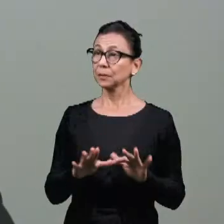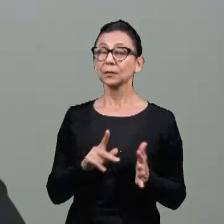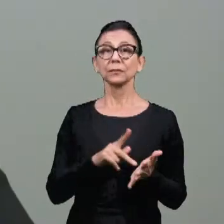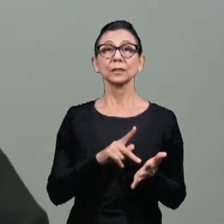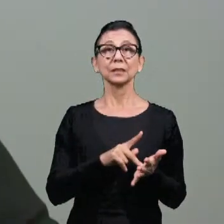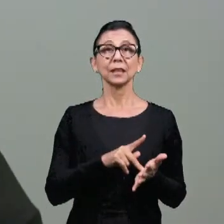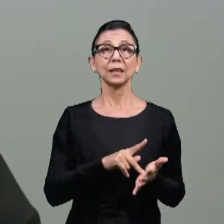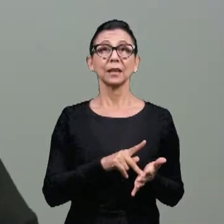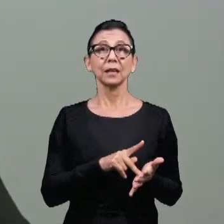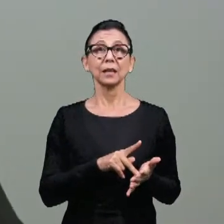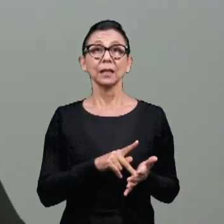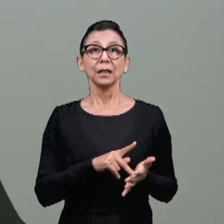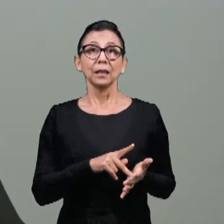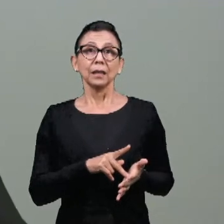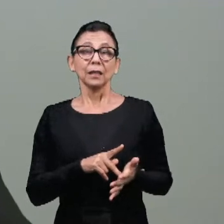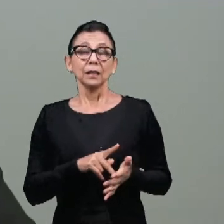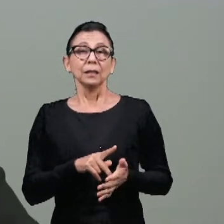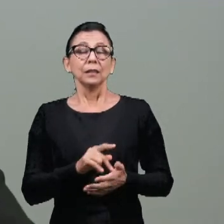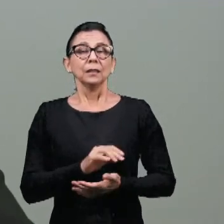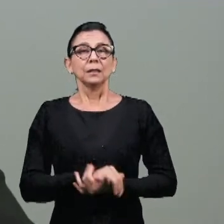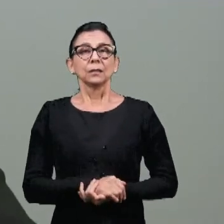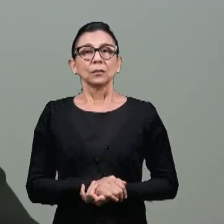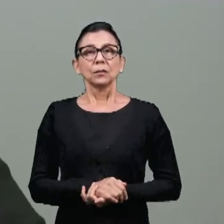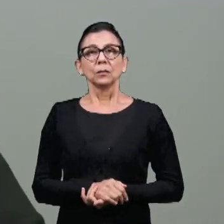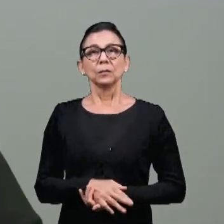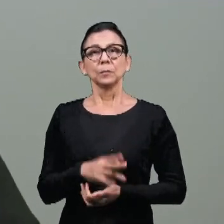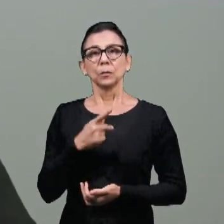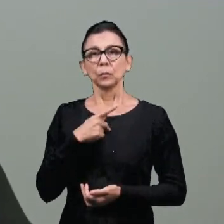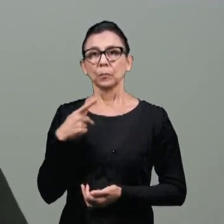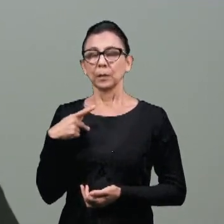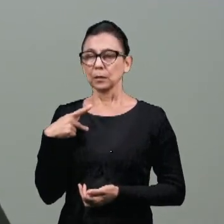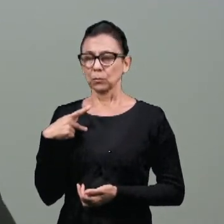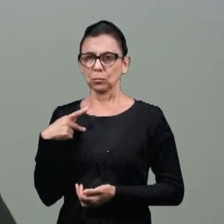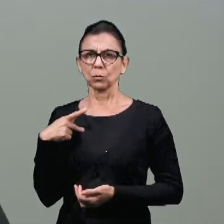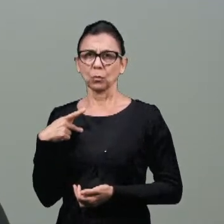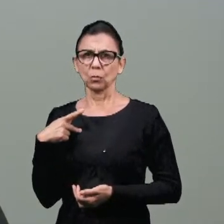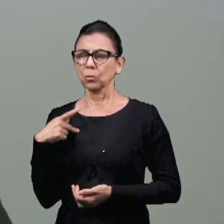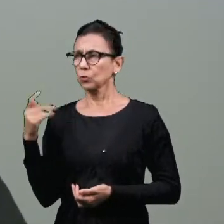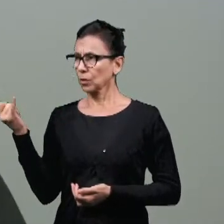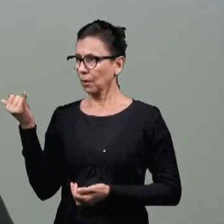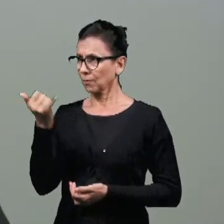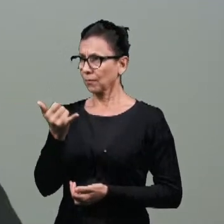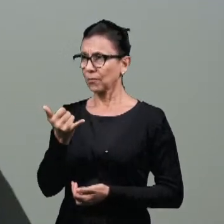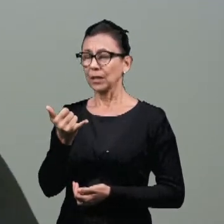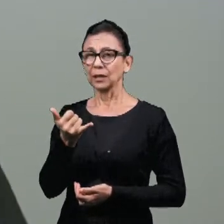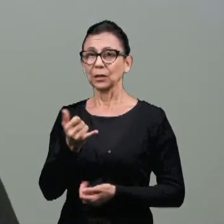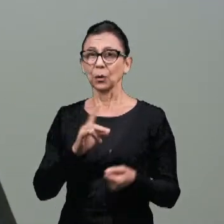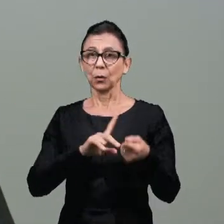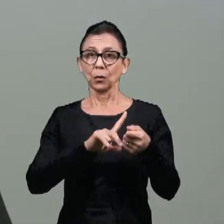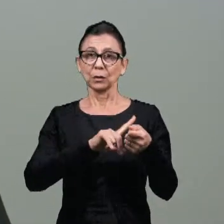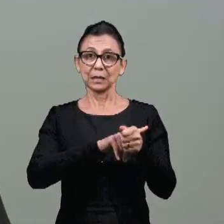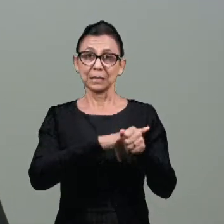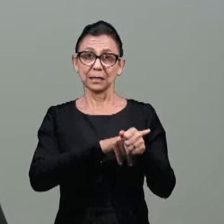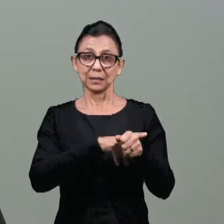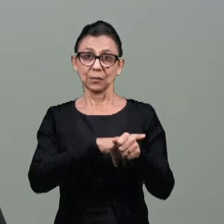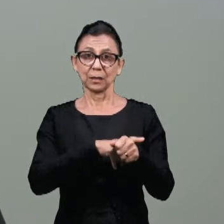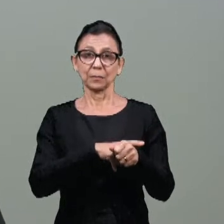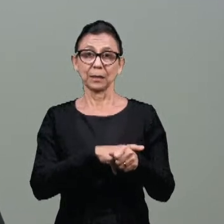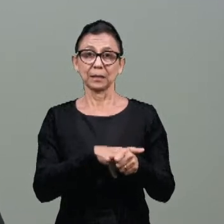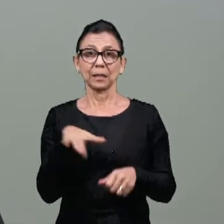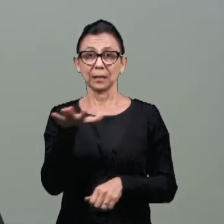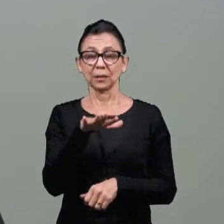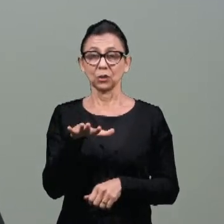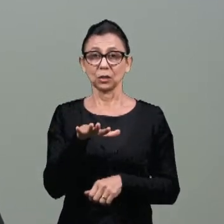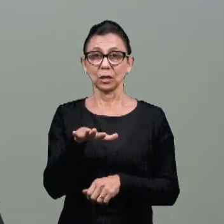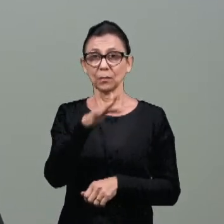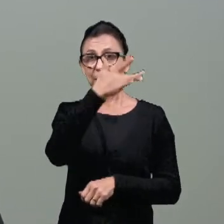aguardando, como o pastor João da Mata já mencionou, os irmãos de Guarapari já na expectativa do seminário de sábado agora, para os grupos de